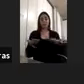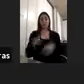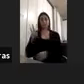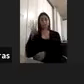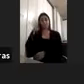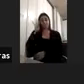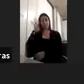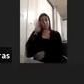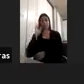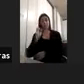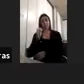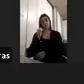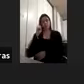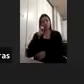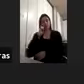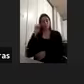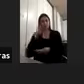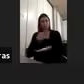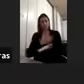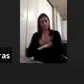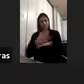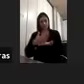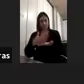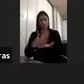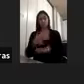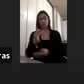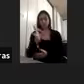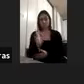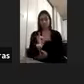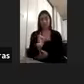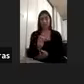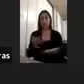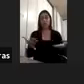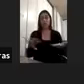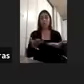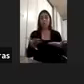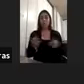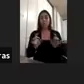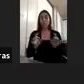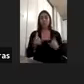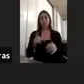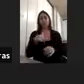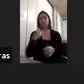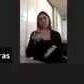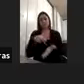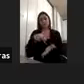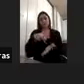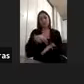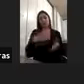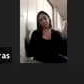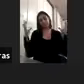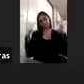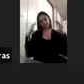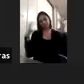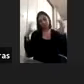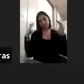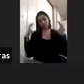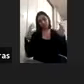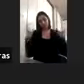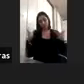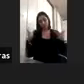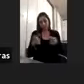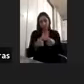né? Nesse 8º dia, hoje só que a gente não foi, né? Por causa da chuva, então um espaço pequeno para a gente não ter aglomeração também,